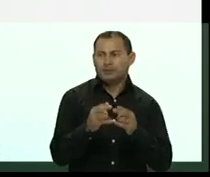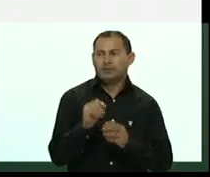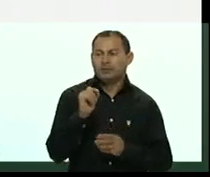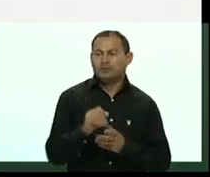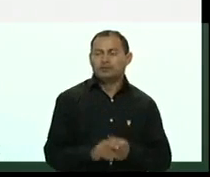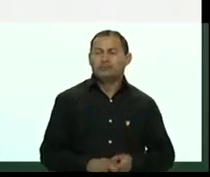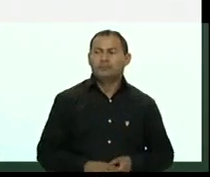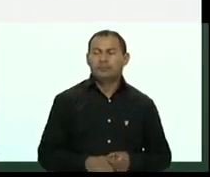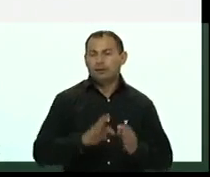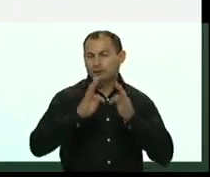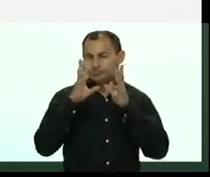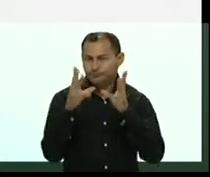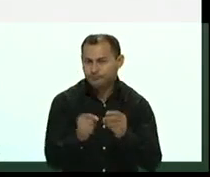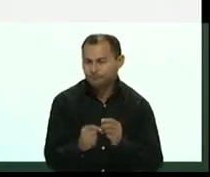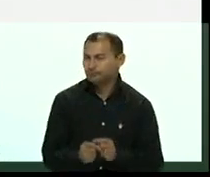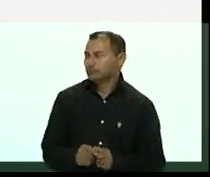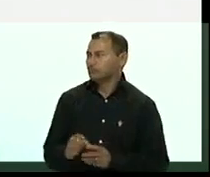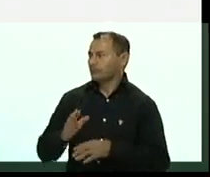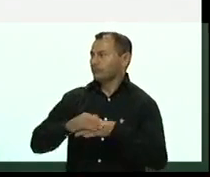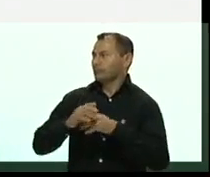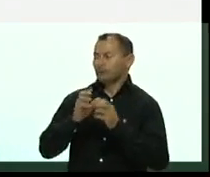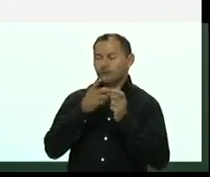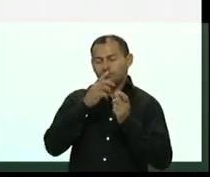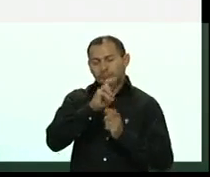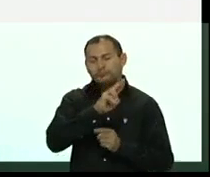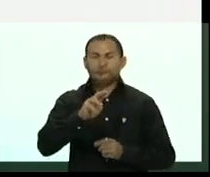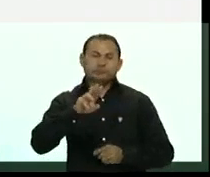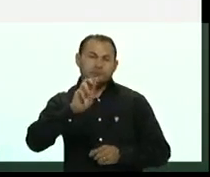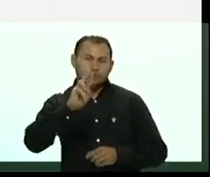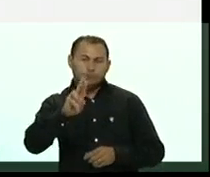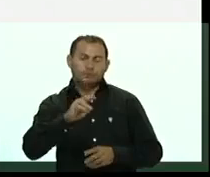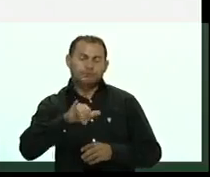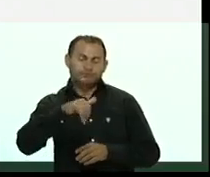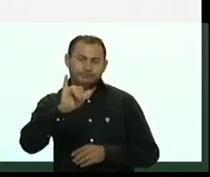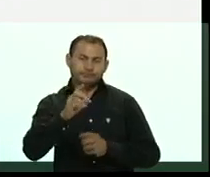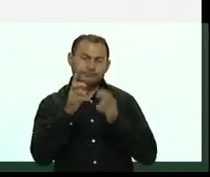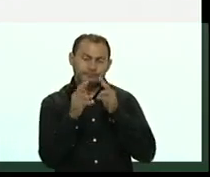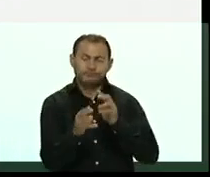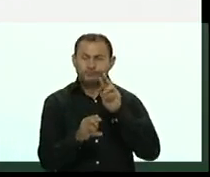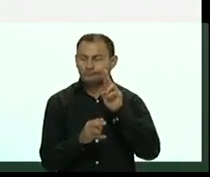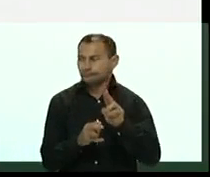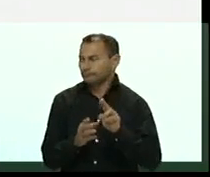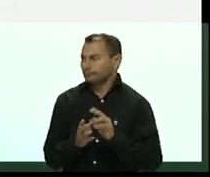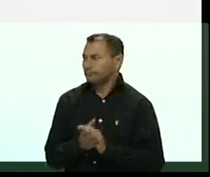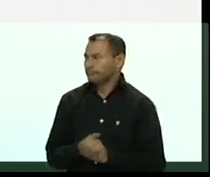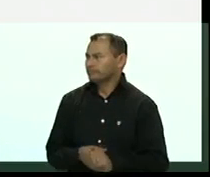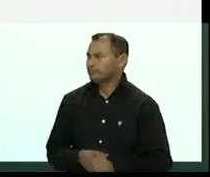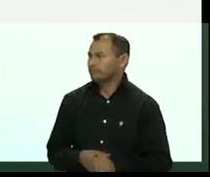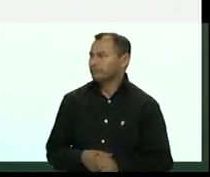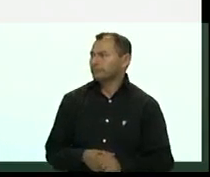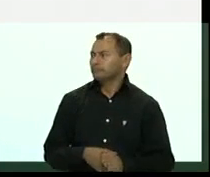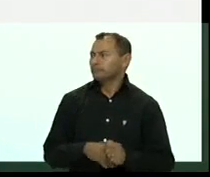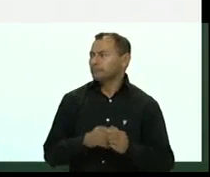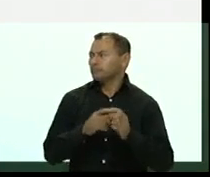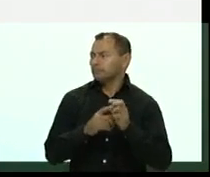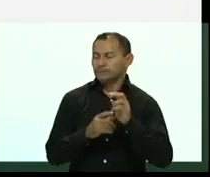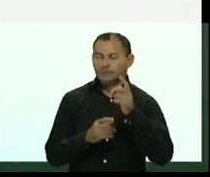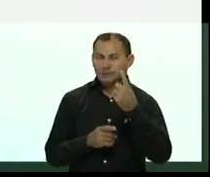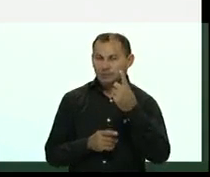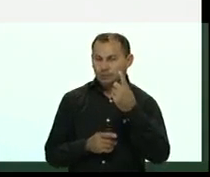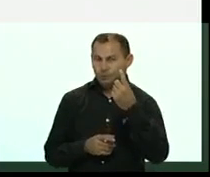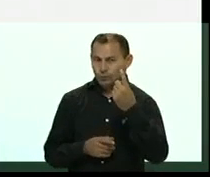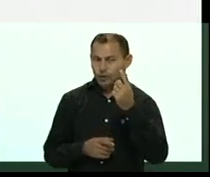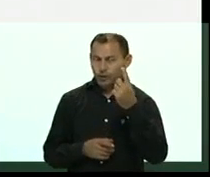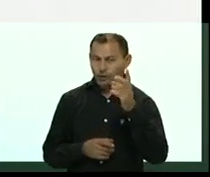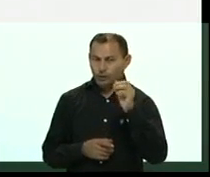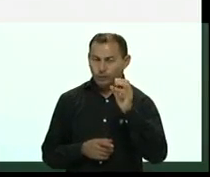quê? Se tudo isso aqui eu chamei de u, então o y é igual a u elevado a 100. Tudo